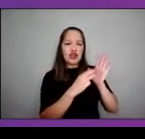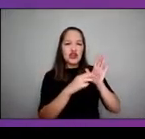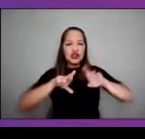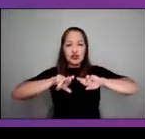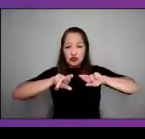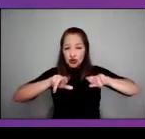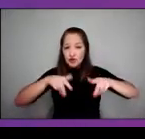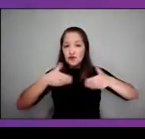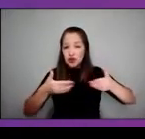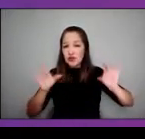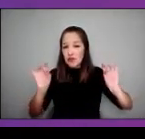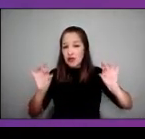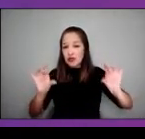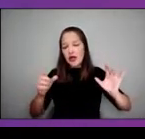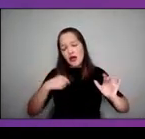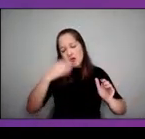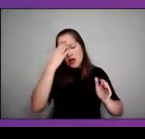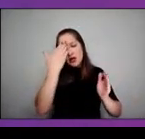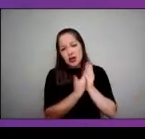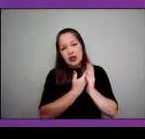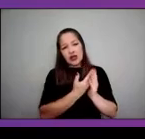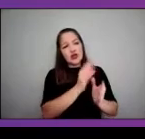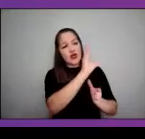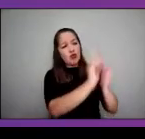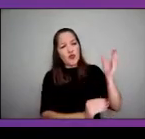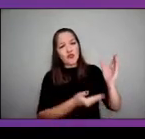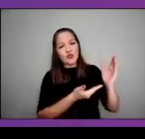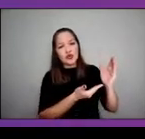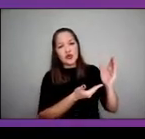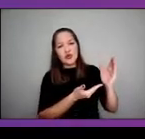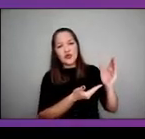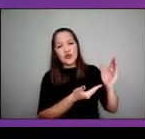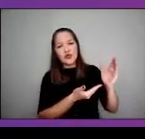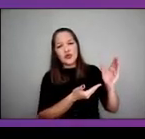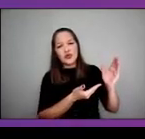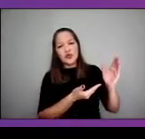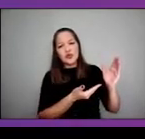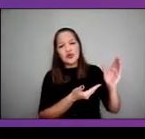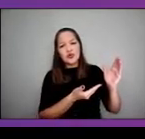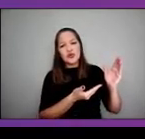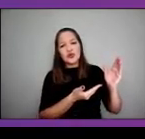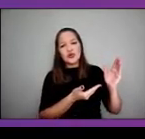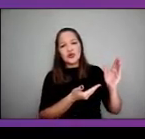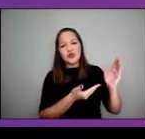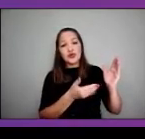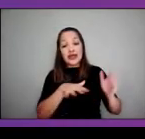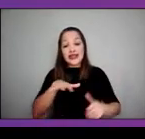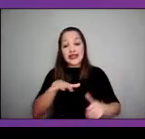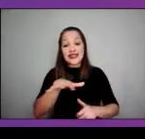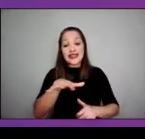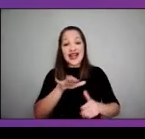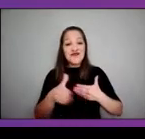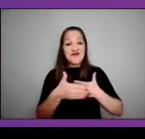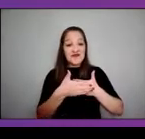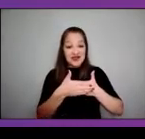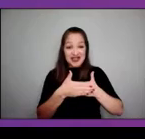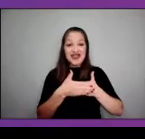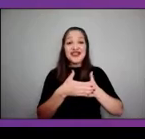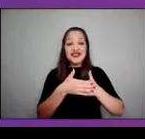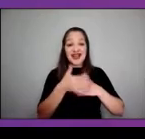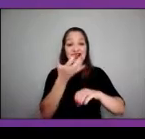que é que eu acredito esse modelo mais de de salas fechadas de disciplinas